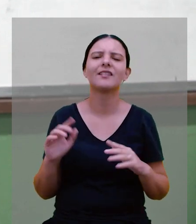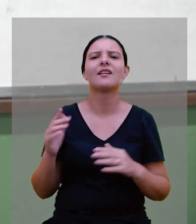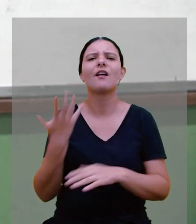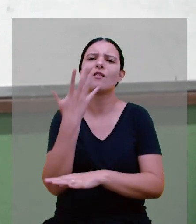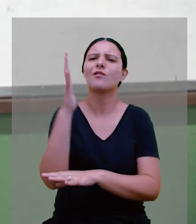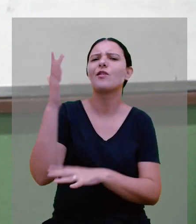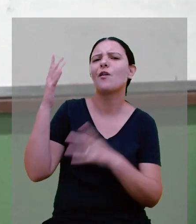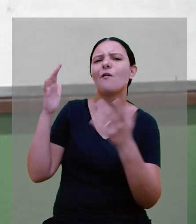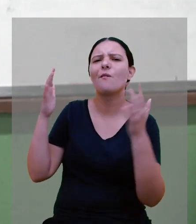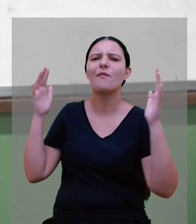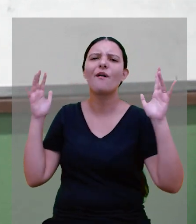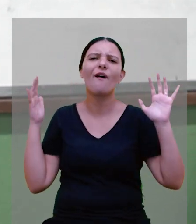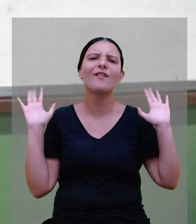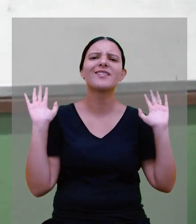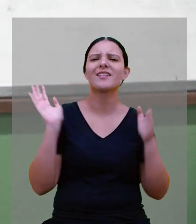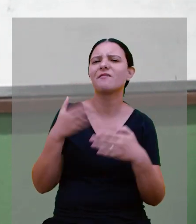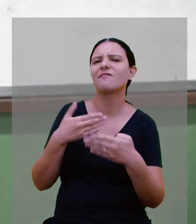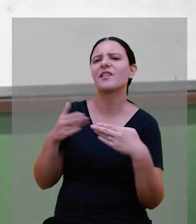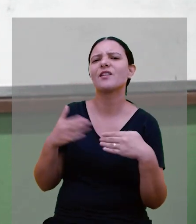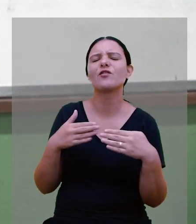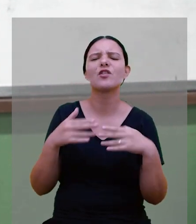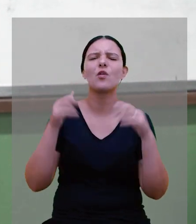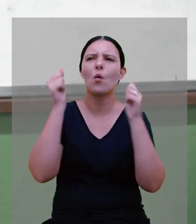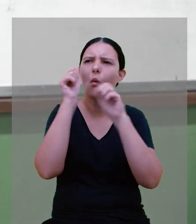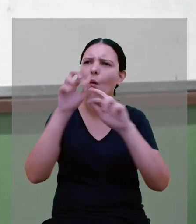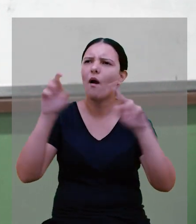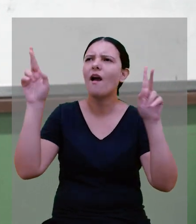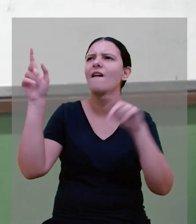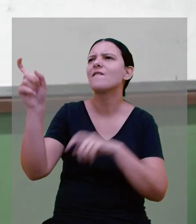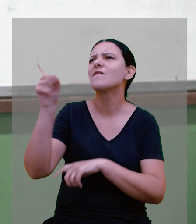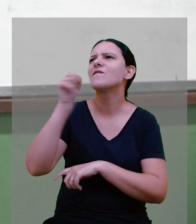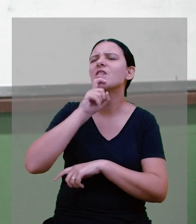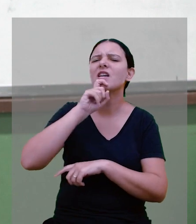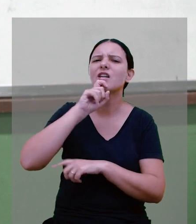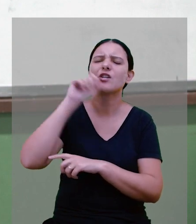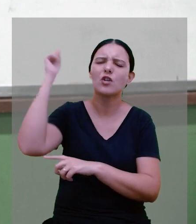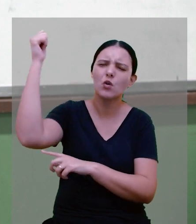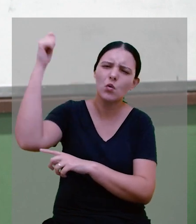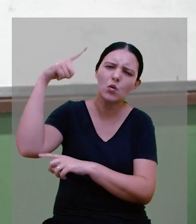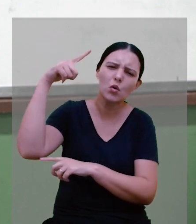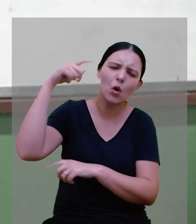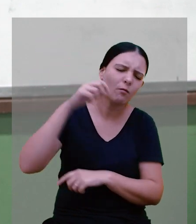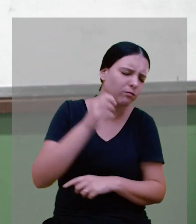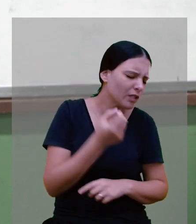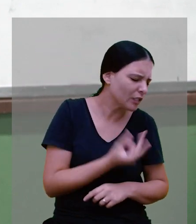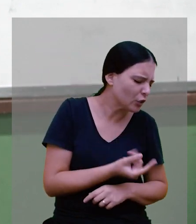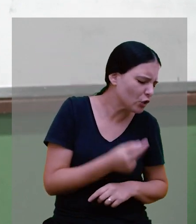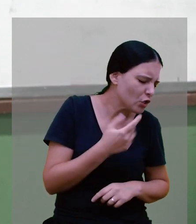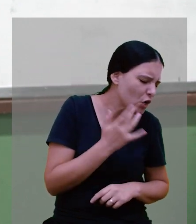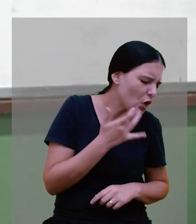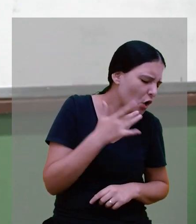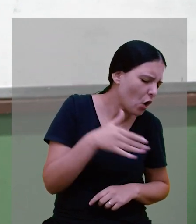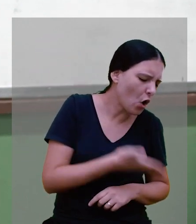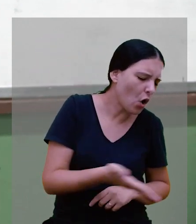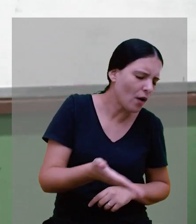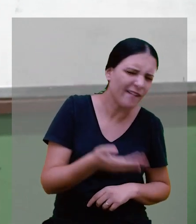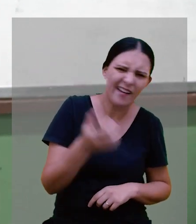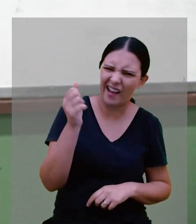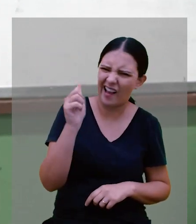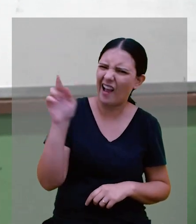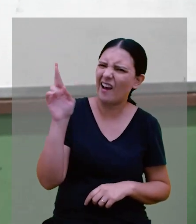bosque encantado, bosque perdido, o ar é verde e o sol pinta no chão moedinhas de ouro. Você fala, que coisa mais louca. O ar não é